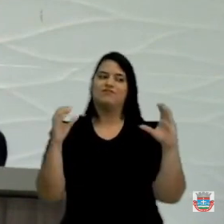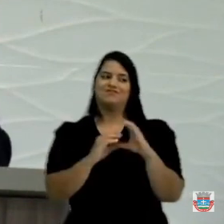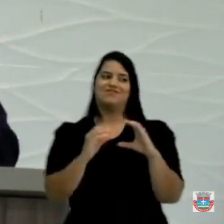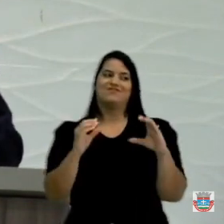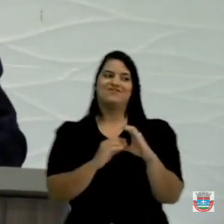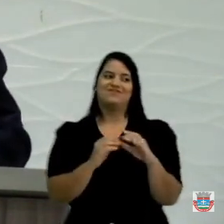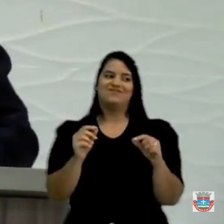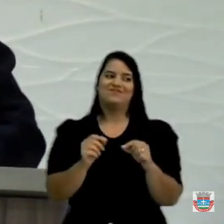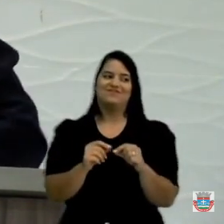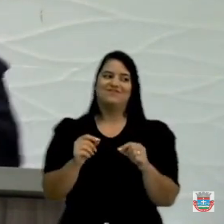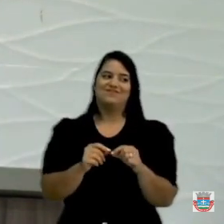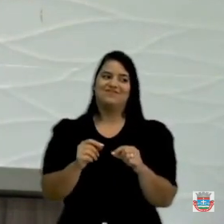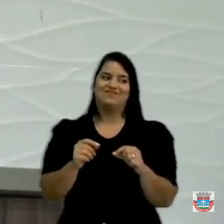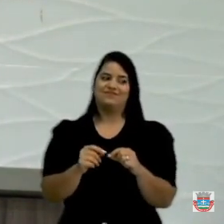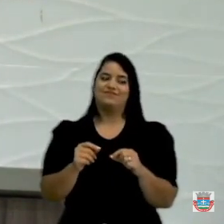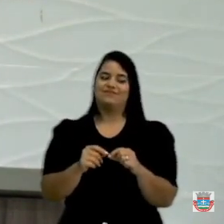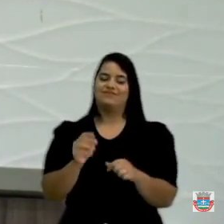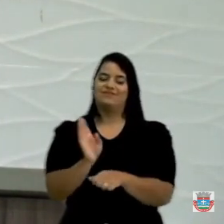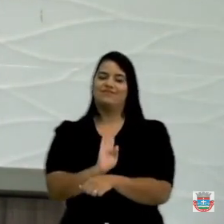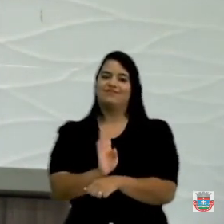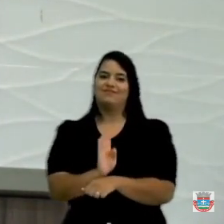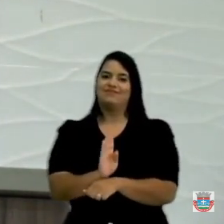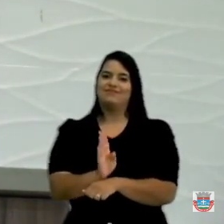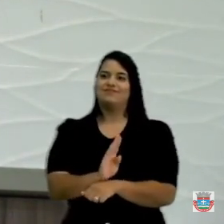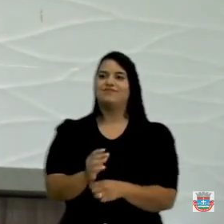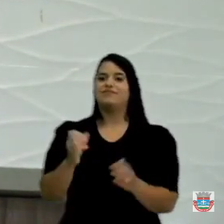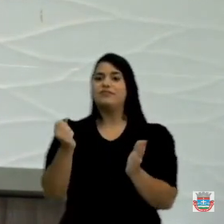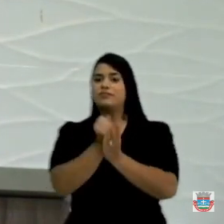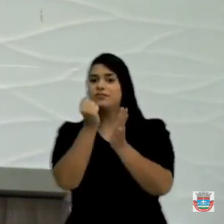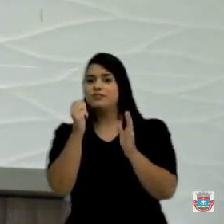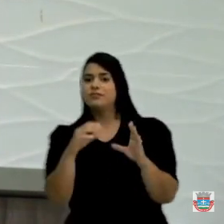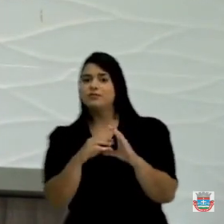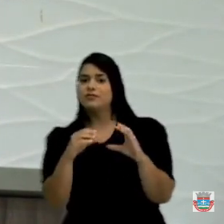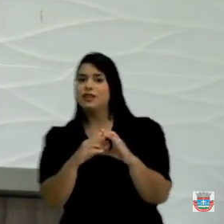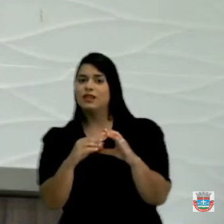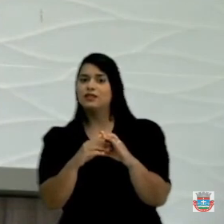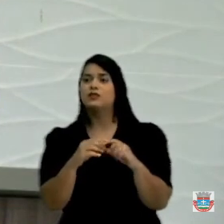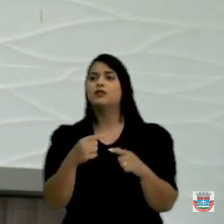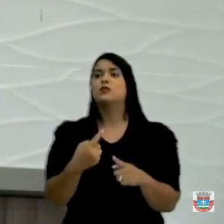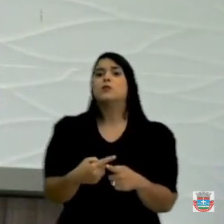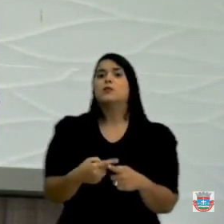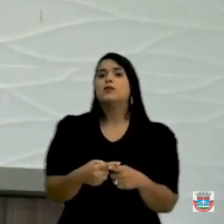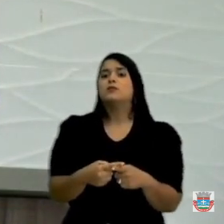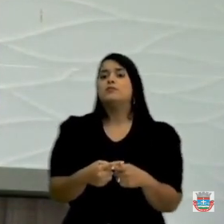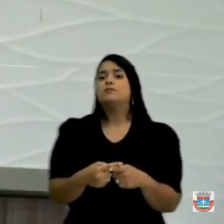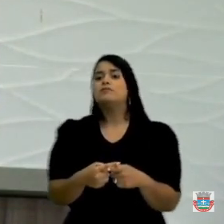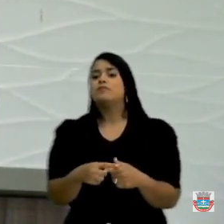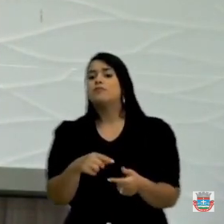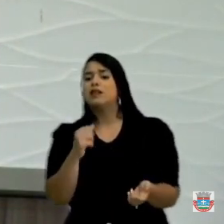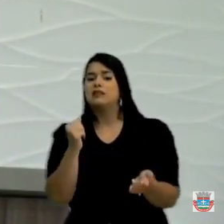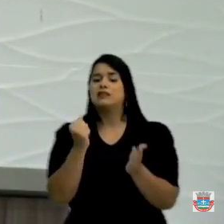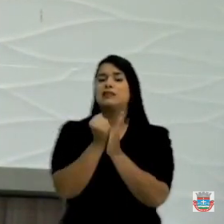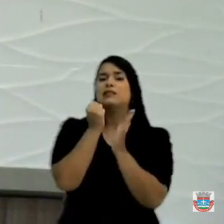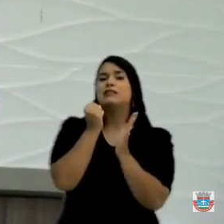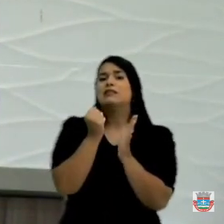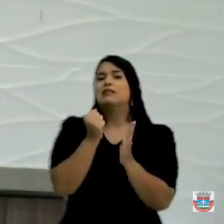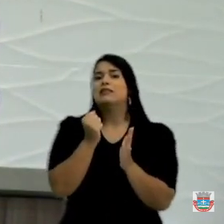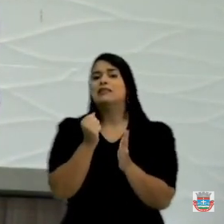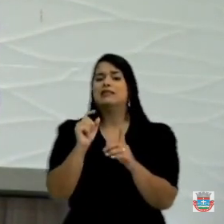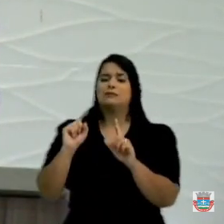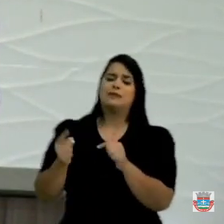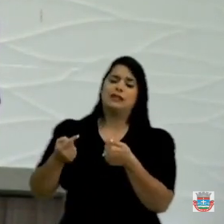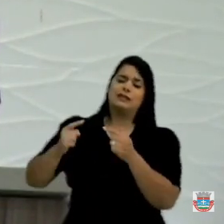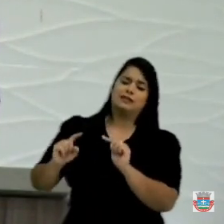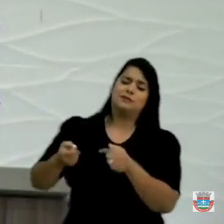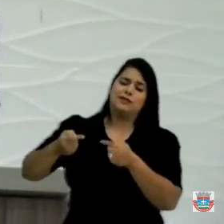o vídeo, eu não marco a Compesa, porque a Compesa, colega Evânio, você não pode marcar ela. Acho que ela leva tanto pau que não